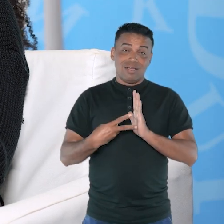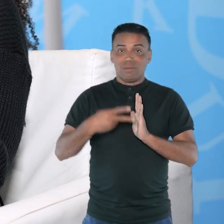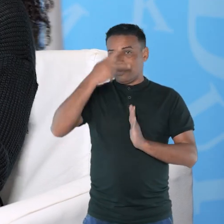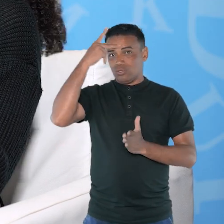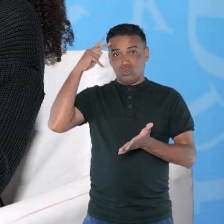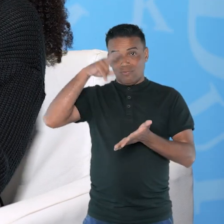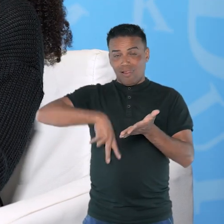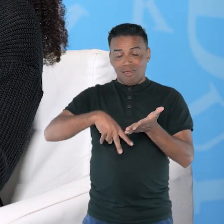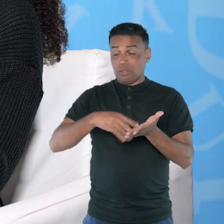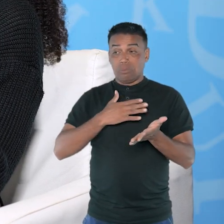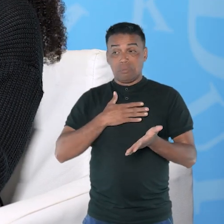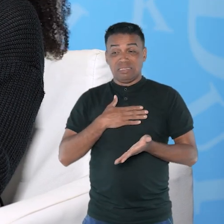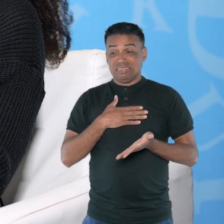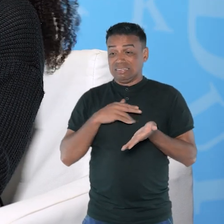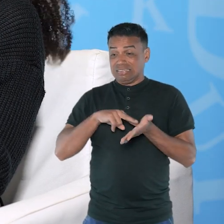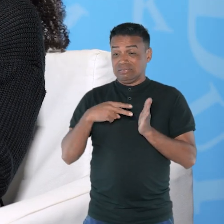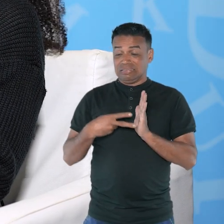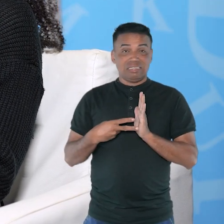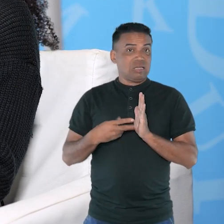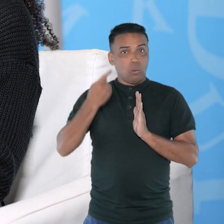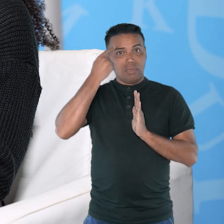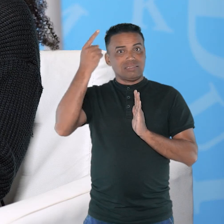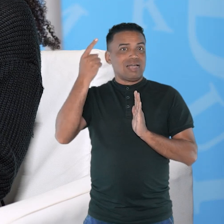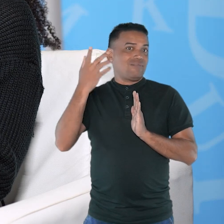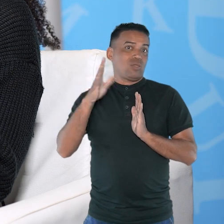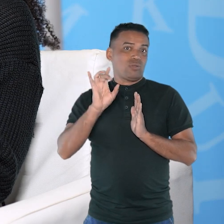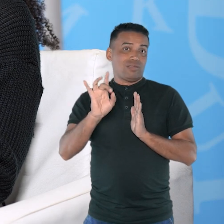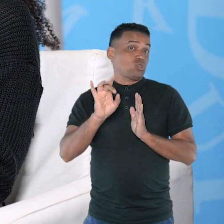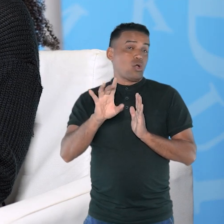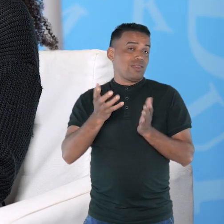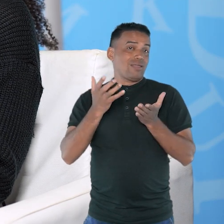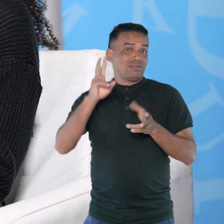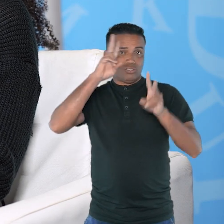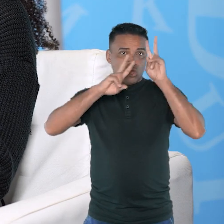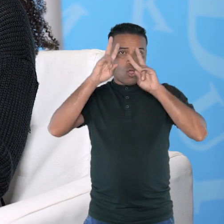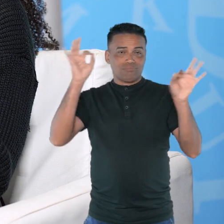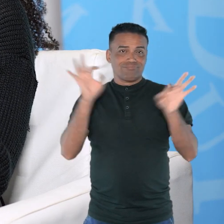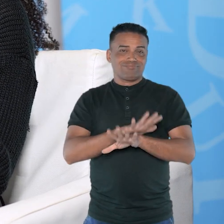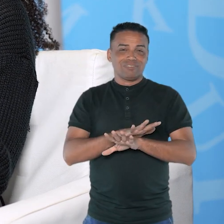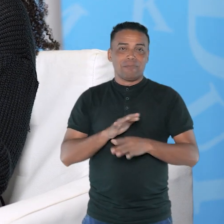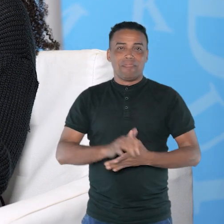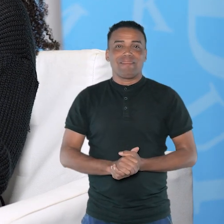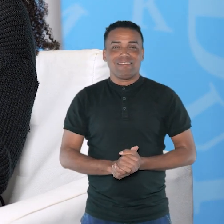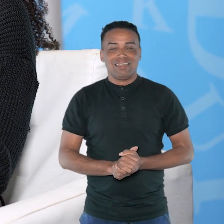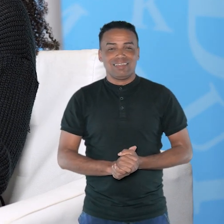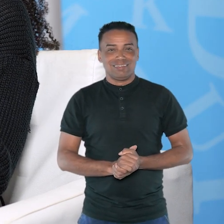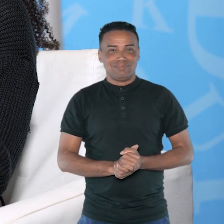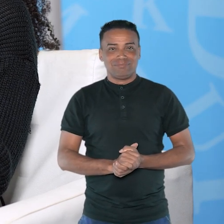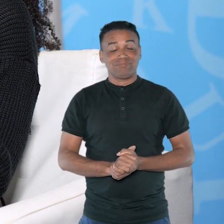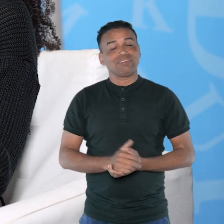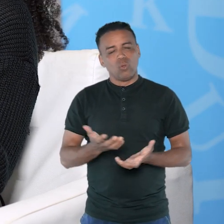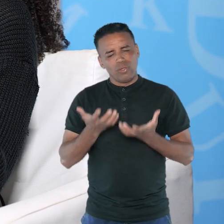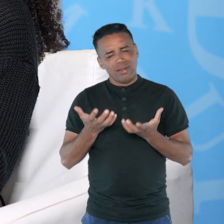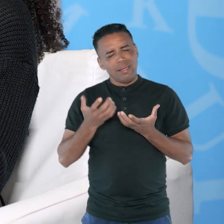lá, não estava fazendo sentido. Eu nem pensava no leitor, né? Eu só queria terminar uma história ainda, imagina. E